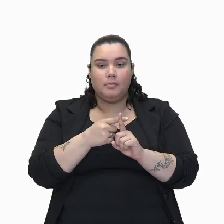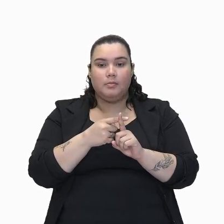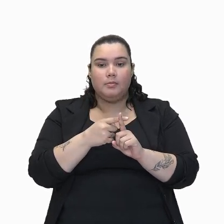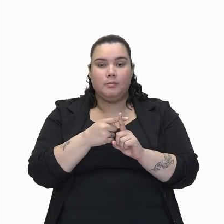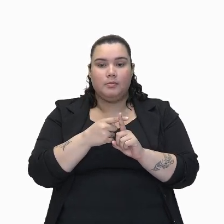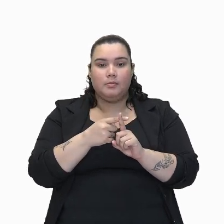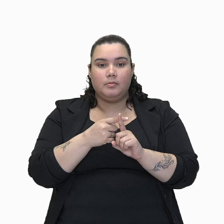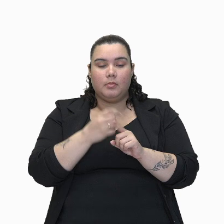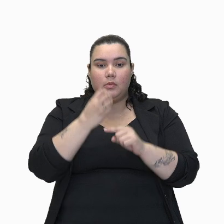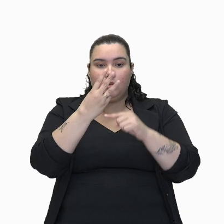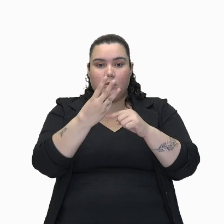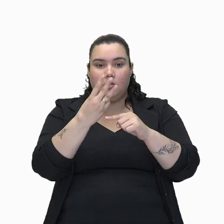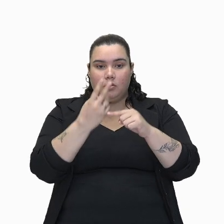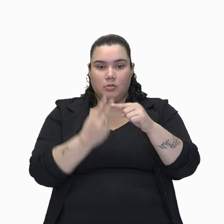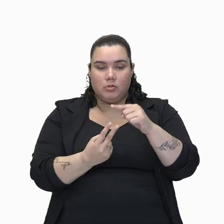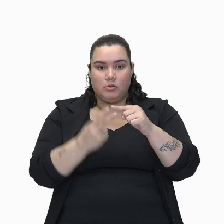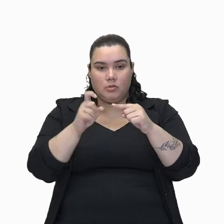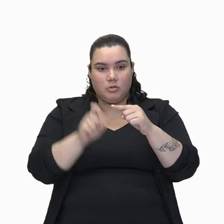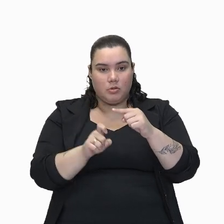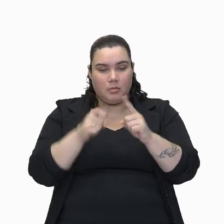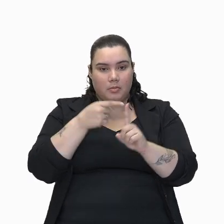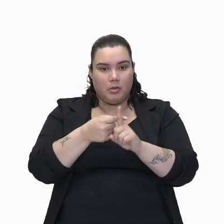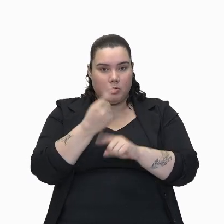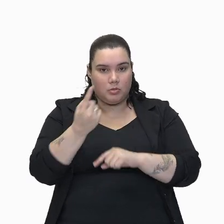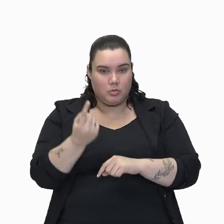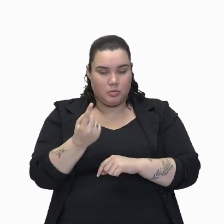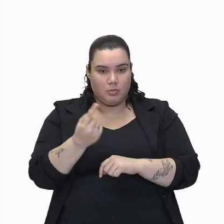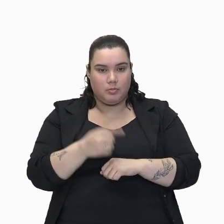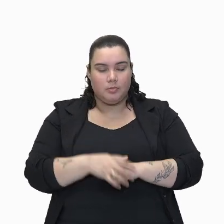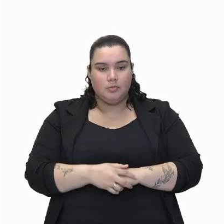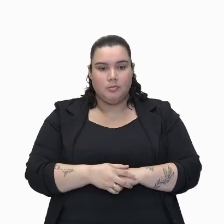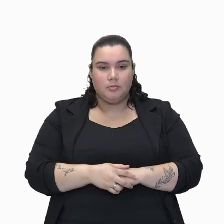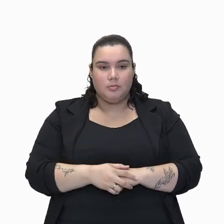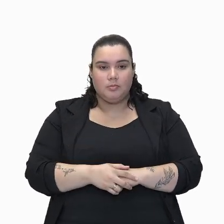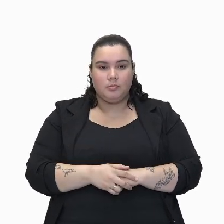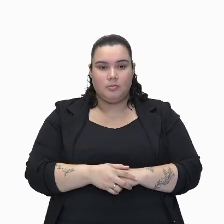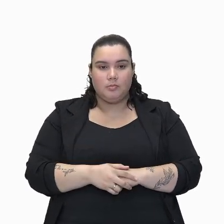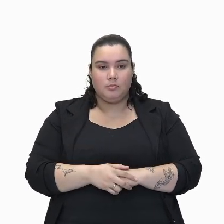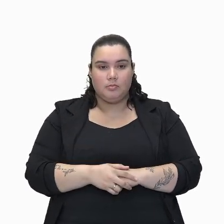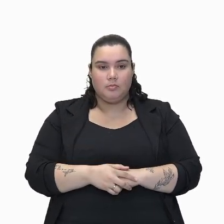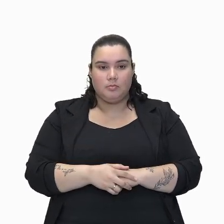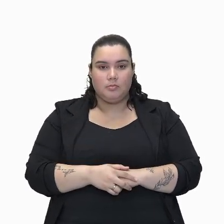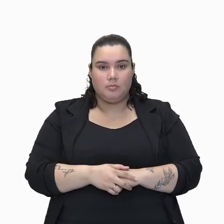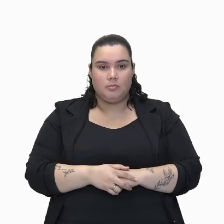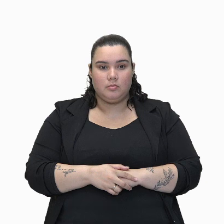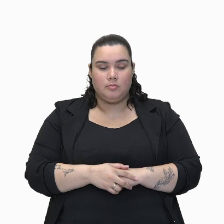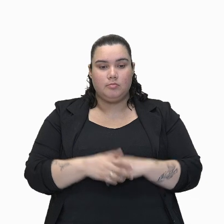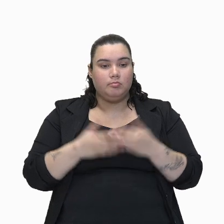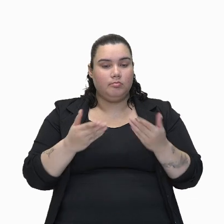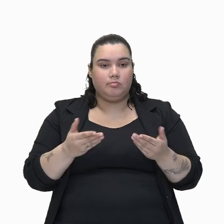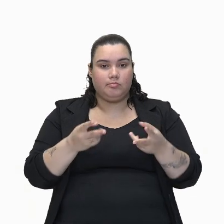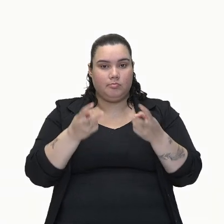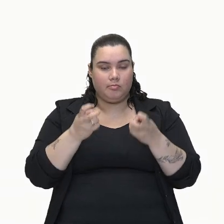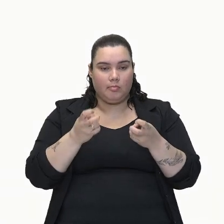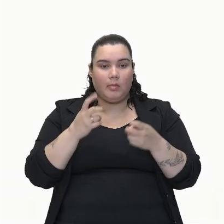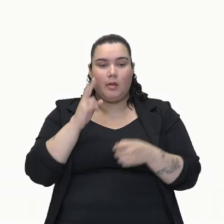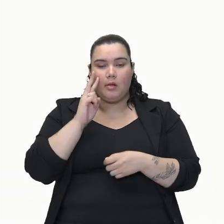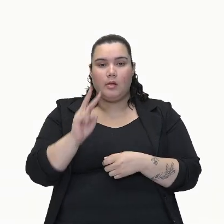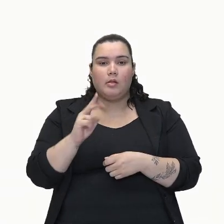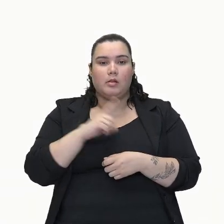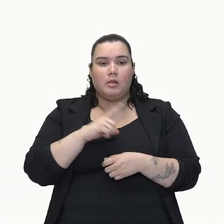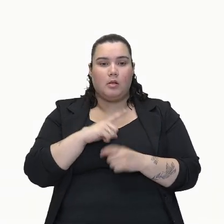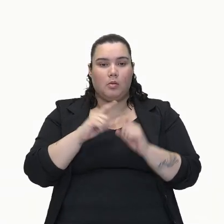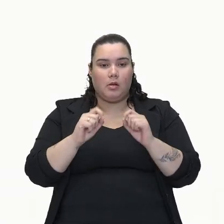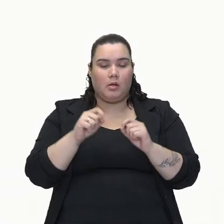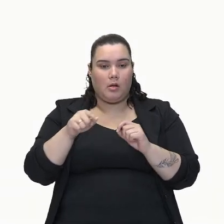mais 3 sobre 2x mais 1. Então, vejam, a gente vai igualar essa função a